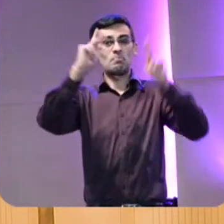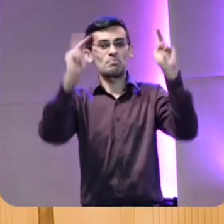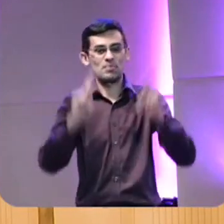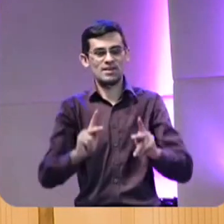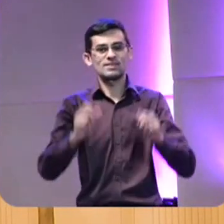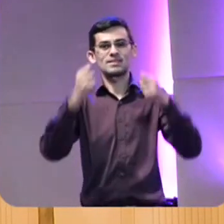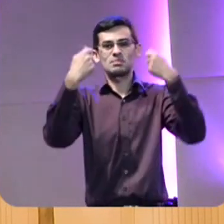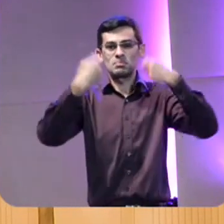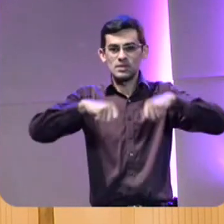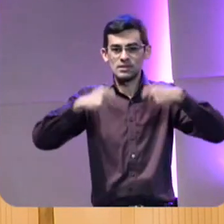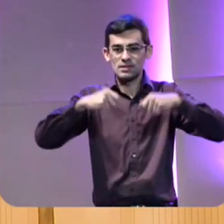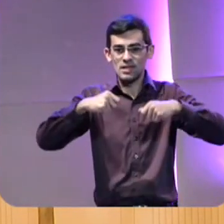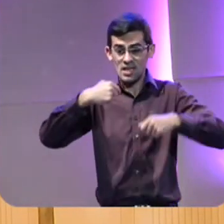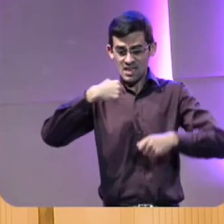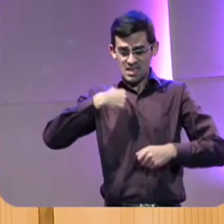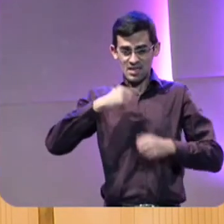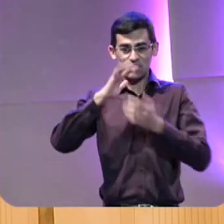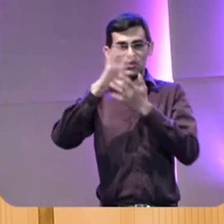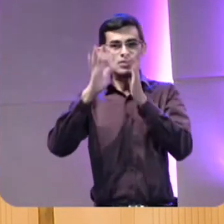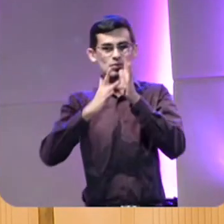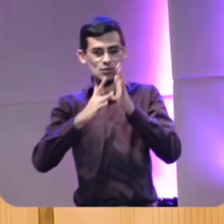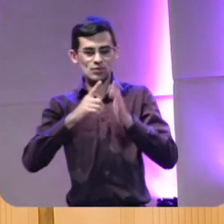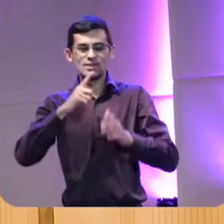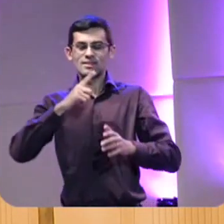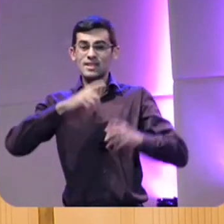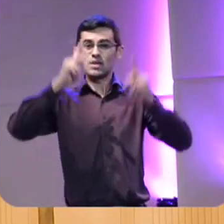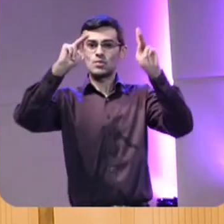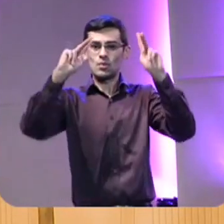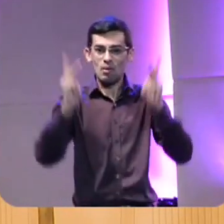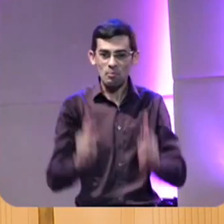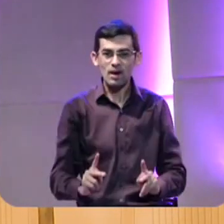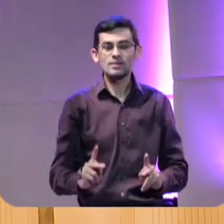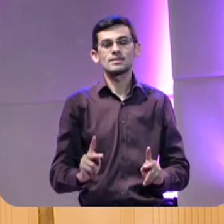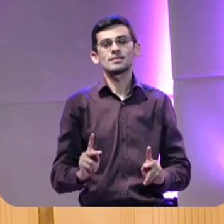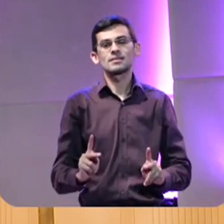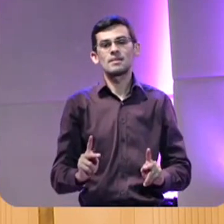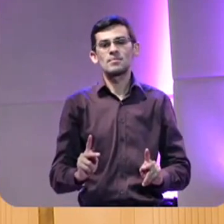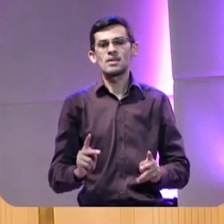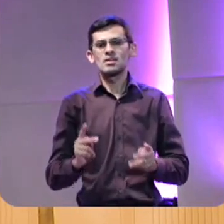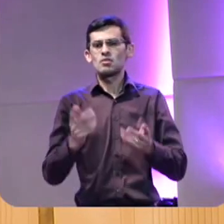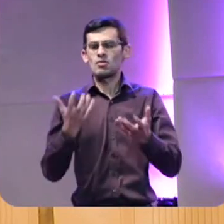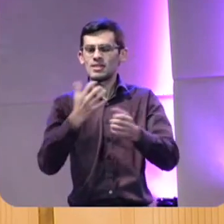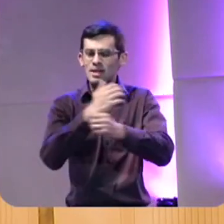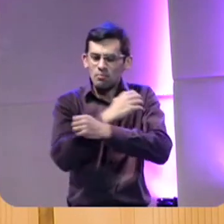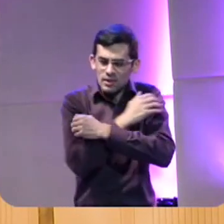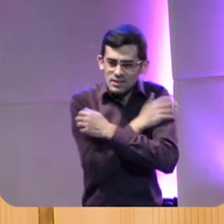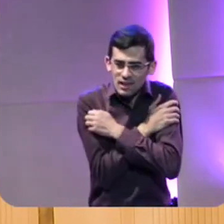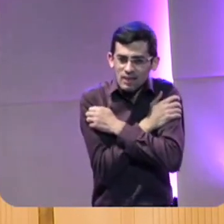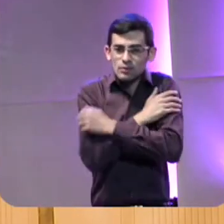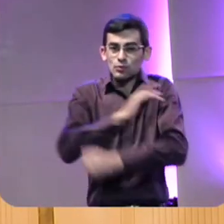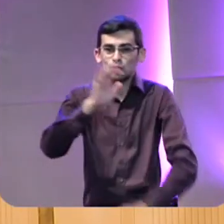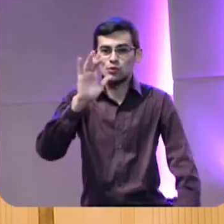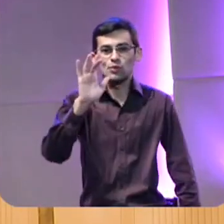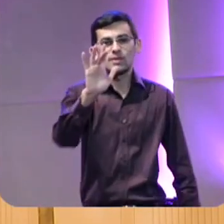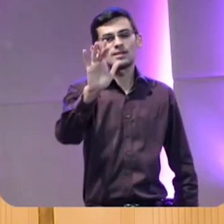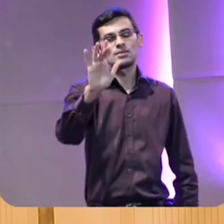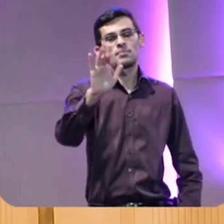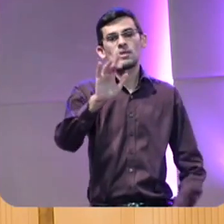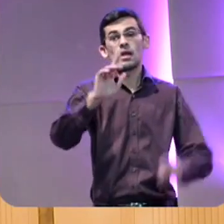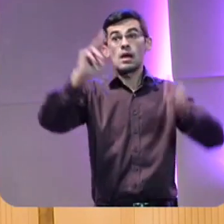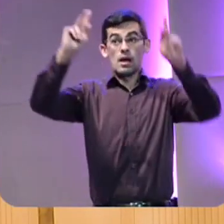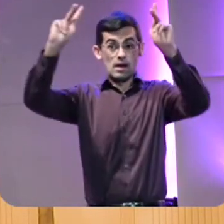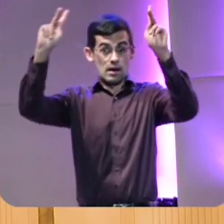precisa. Eu sou a paz, eu sou a paz. Como eu queria abraçá-lo, como eu queria tocá-lo.